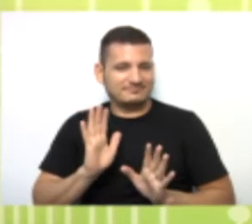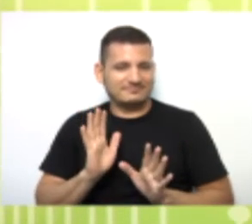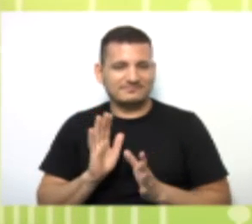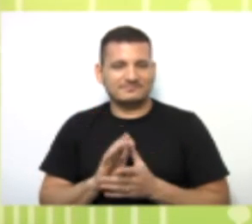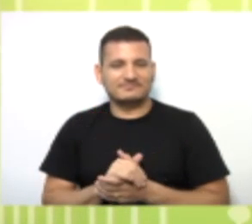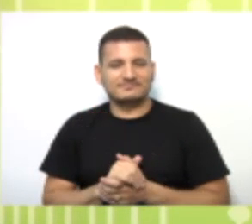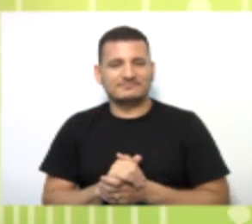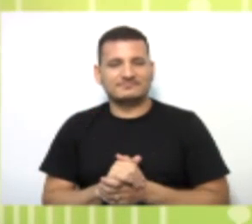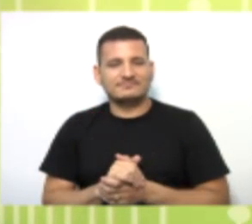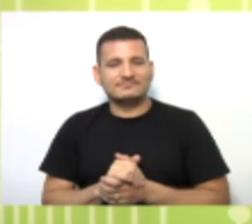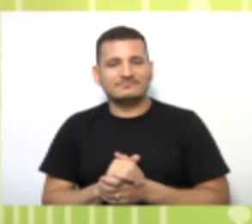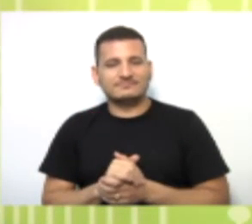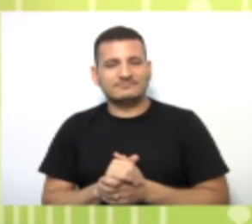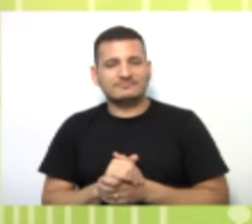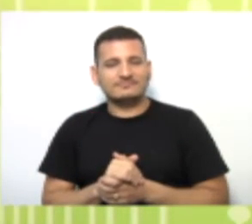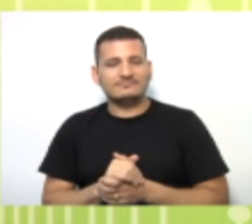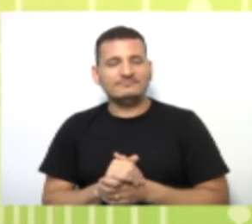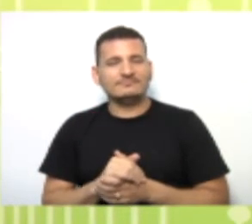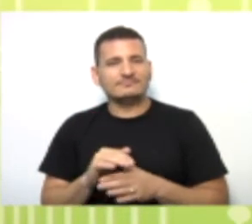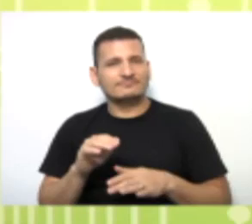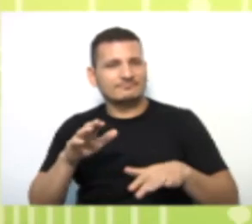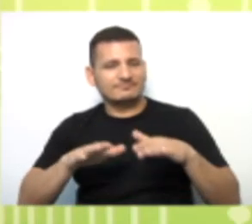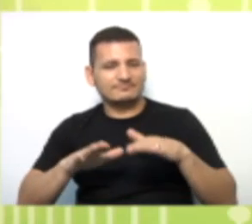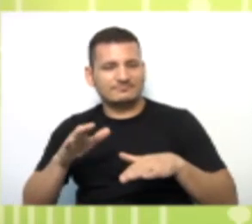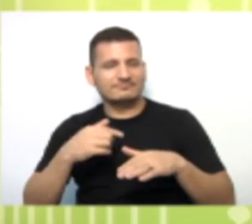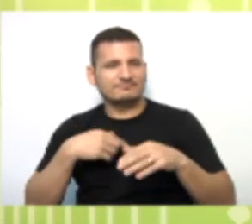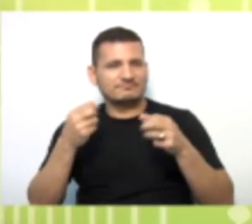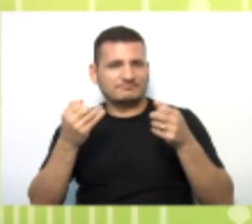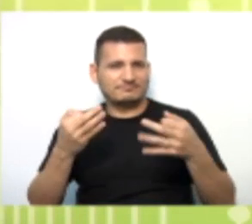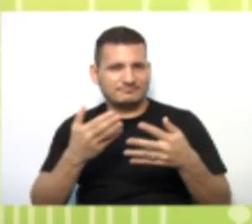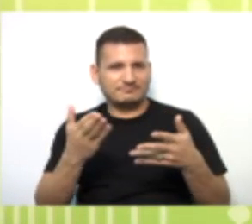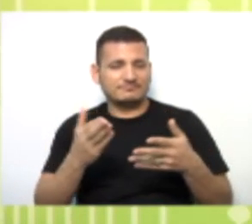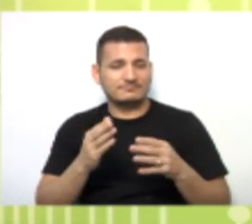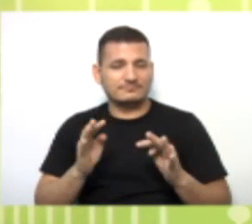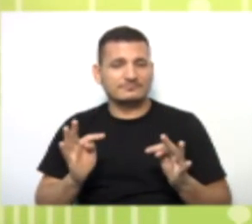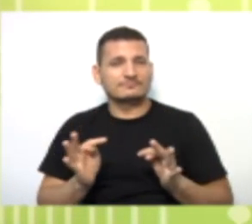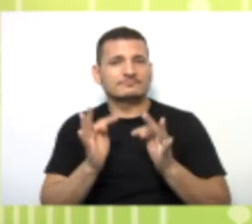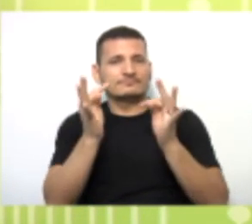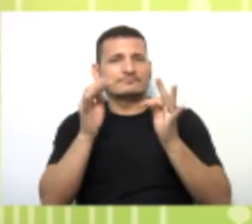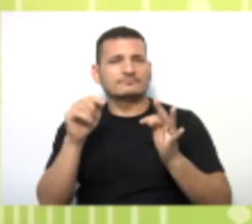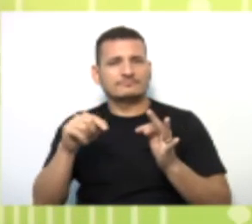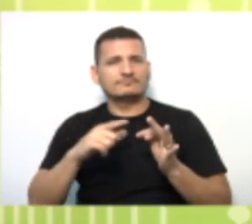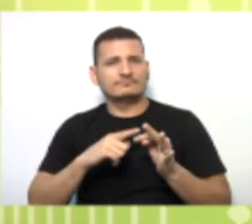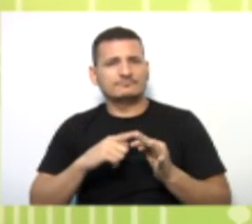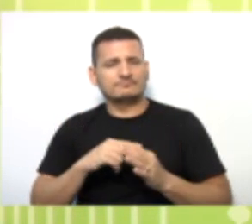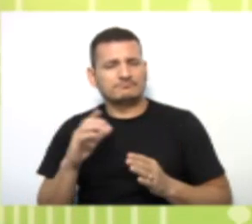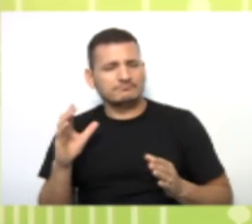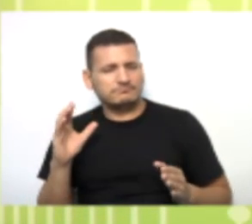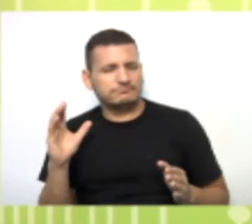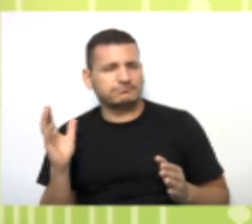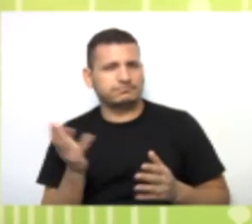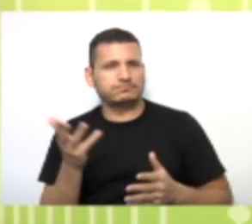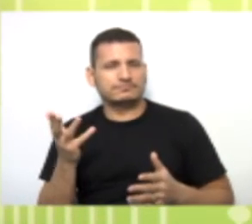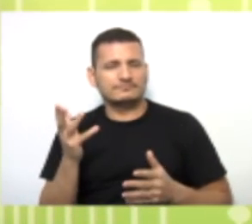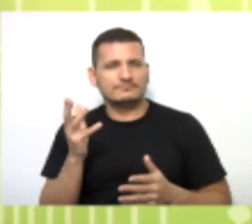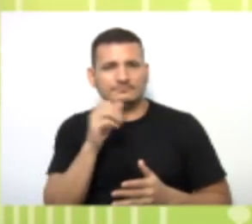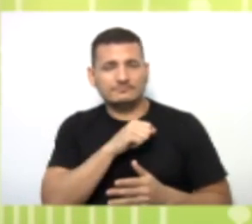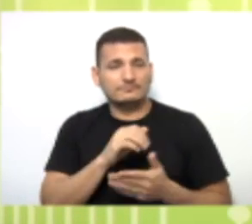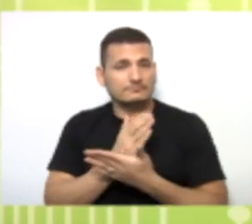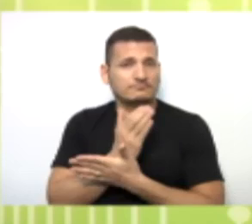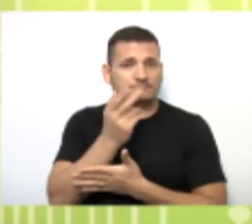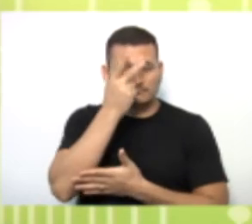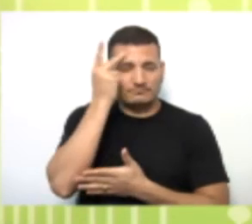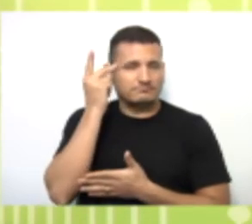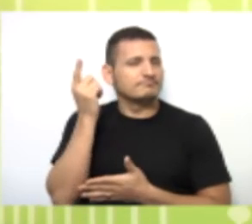acho que às vezes eu consigo falar convicto para vocês que a tecnologia ela vem com velocidade incrível e algumas pessoas não